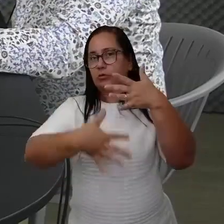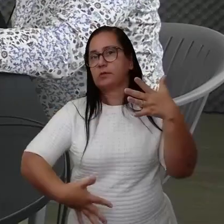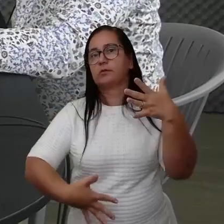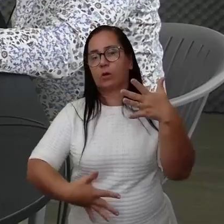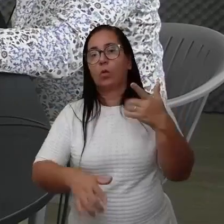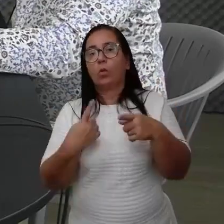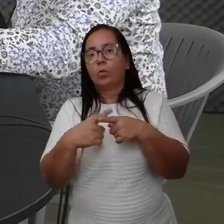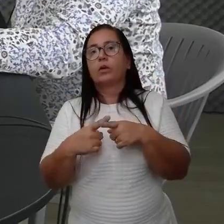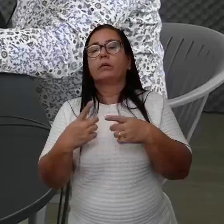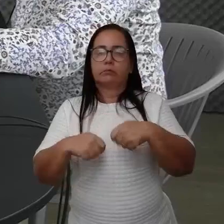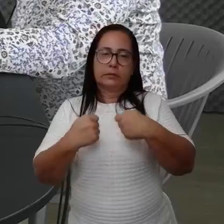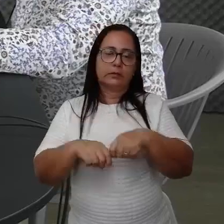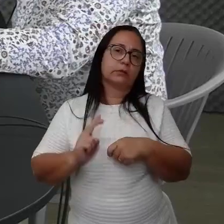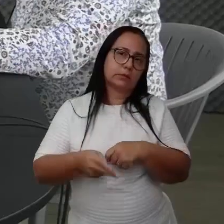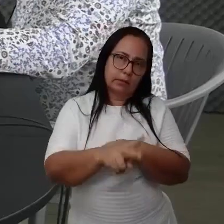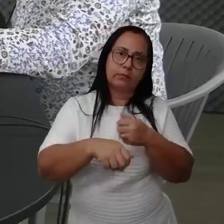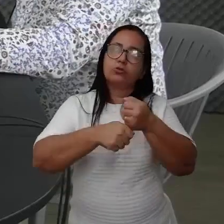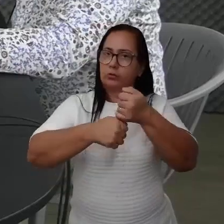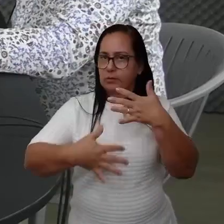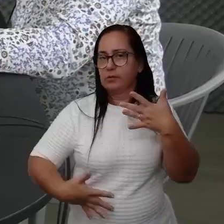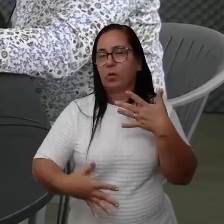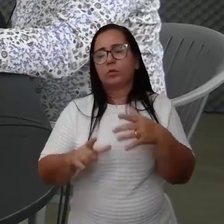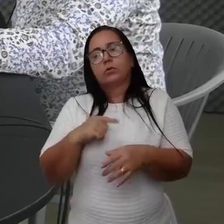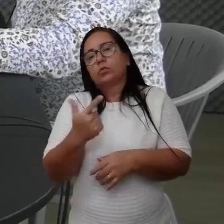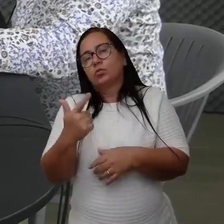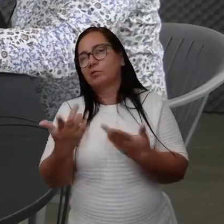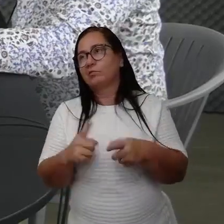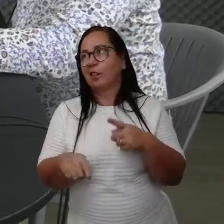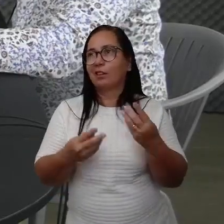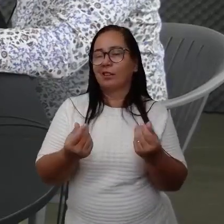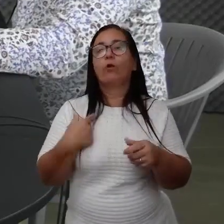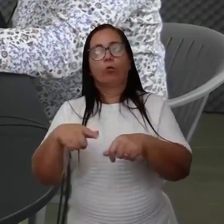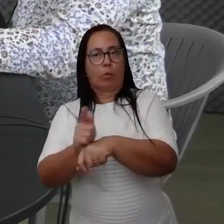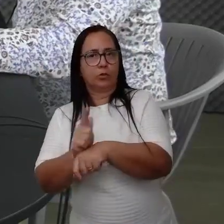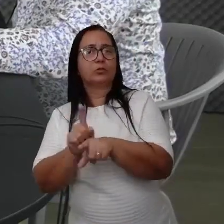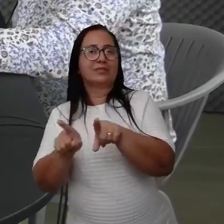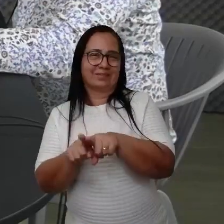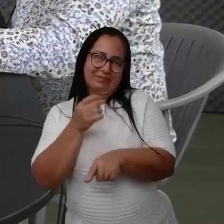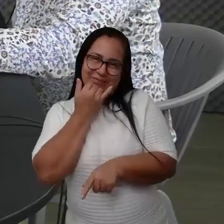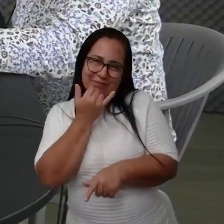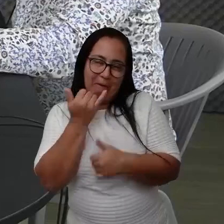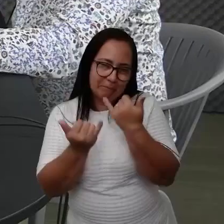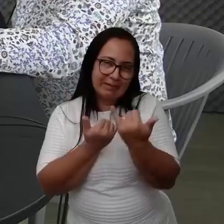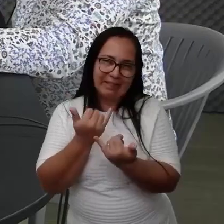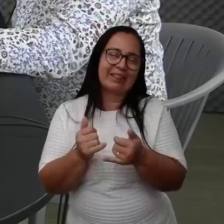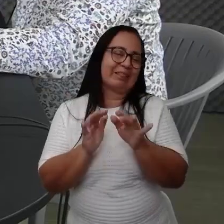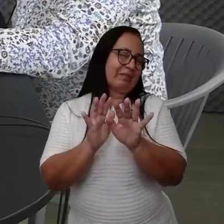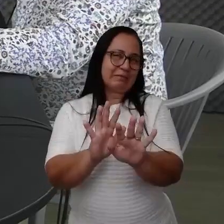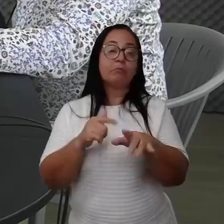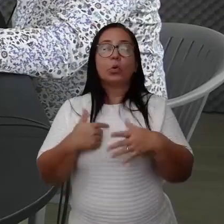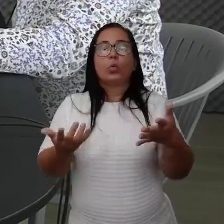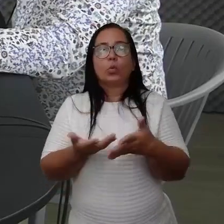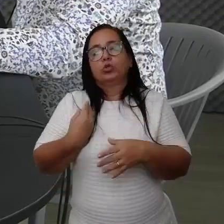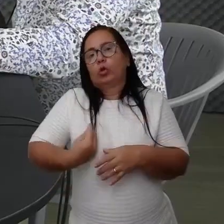nesse tripé, né? Ensino, pesquisa e extensão. E como não tinha mais o que fazer, fui para a gestão também, brincadeira. E, enfim, hoje eu